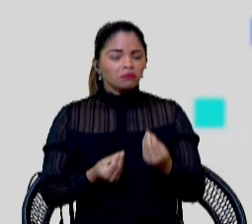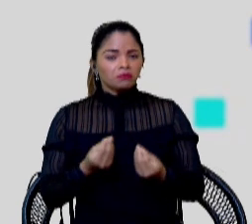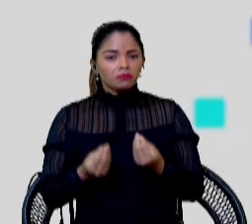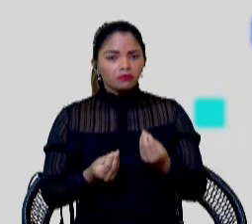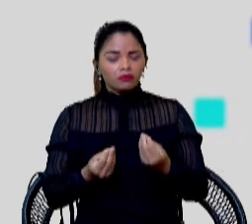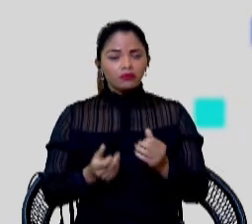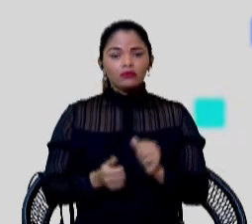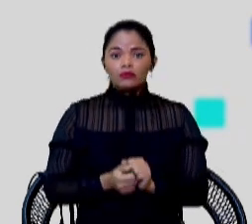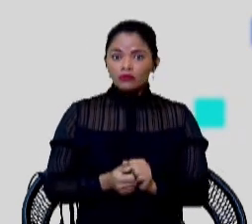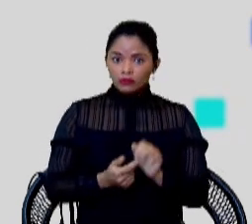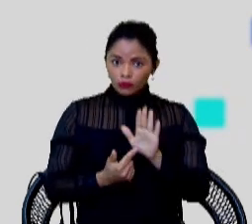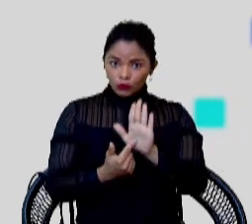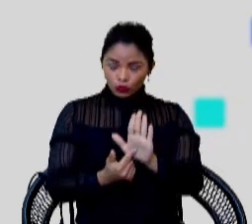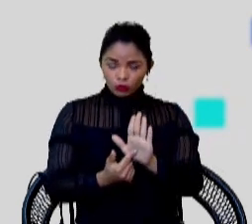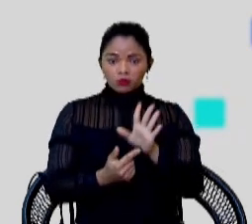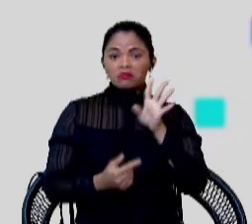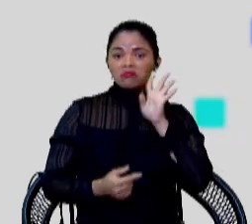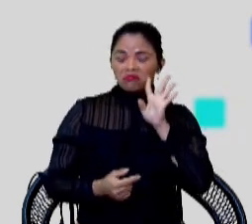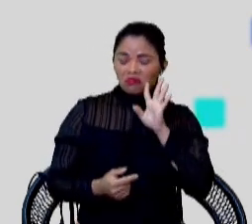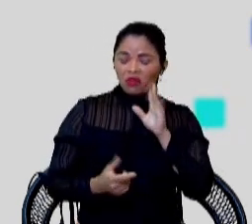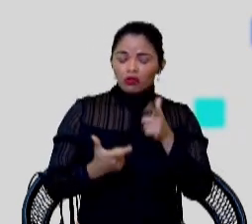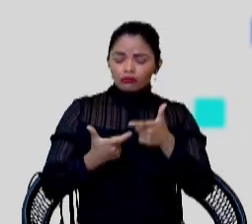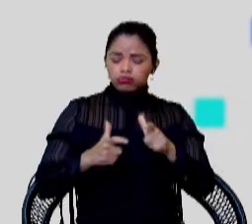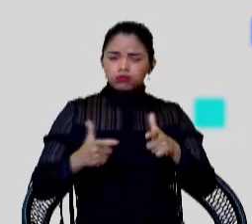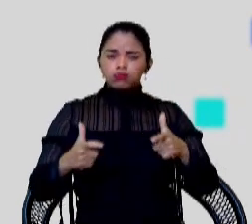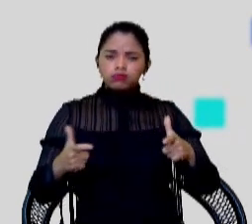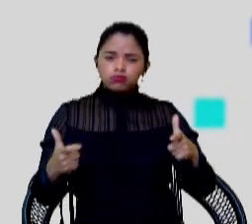gente um dado muito legal, que a plataforma ela cresceu